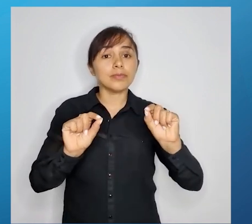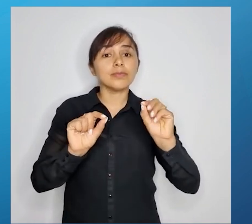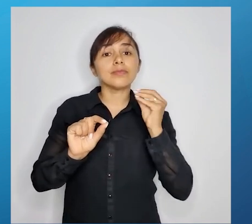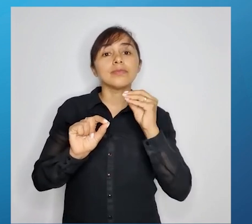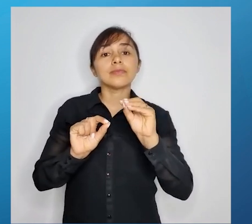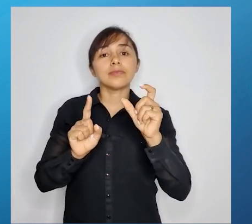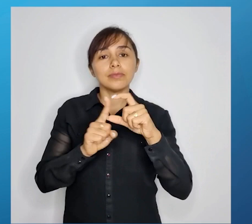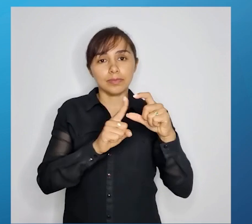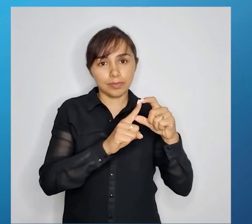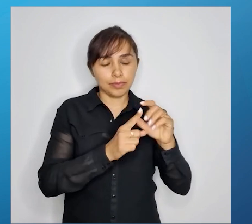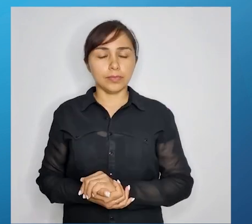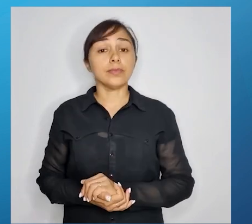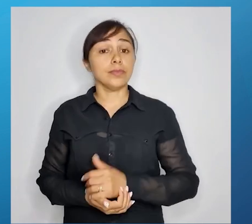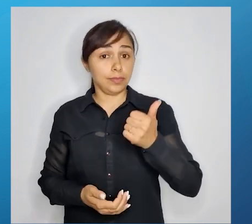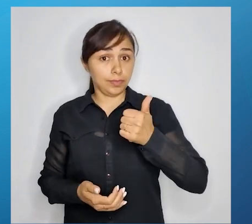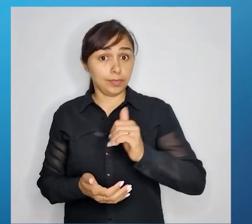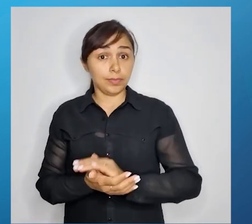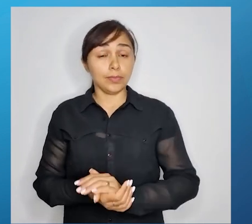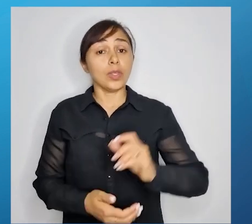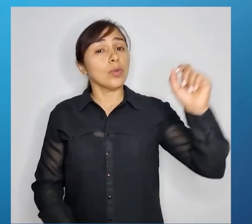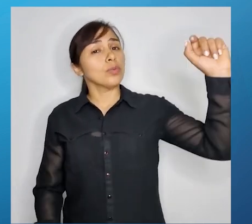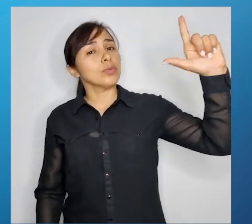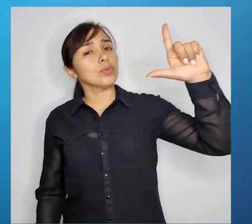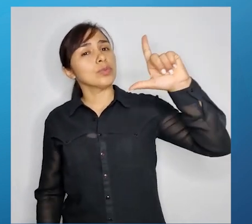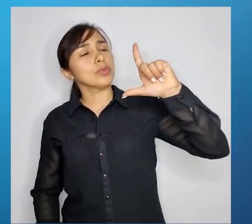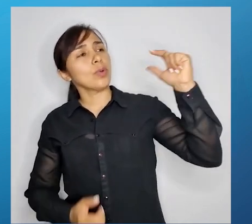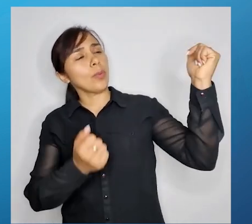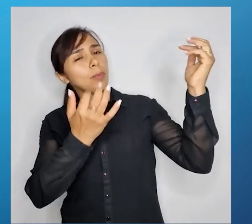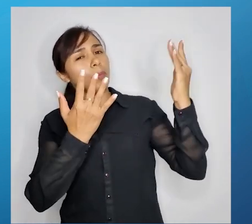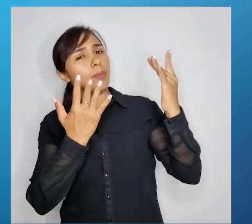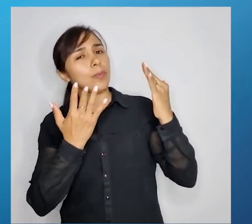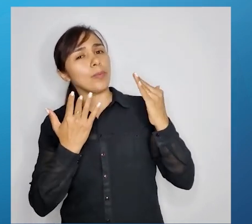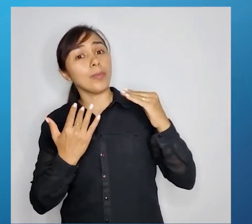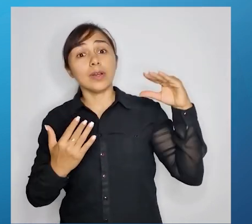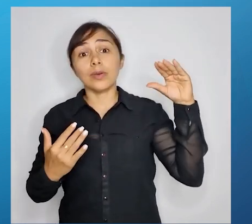lacunas. 1. O calor do Sol chega até nós por